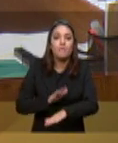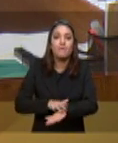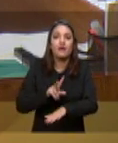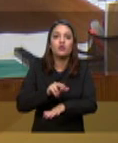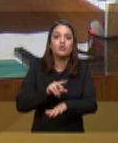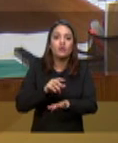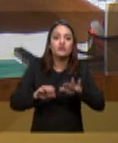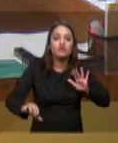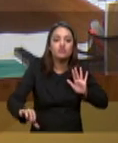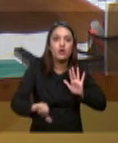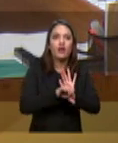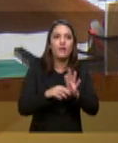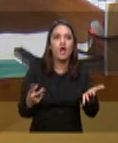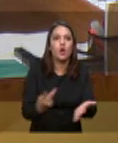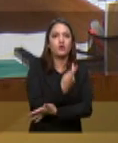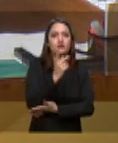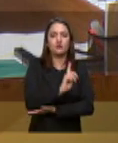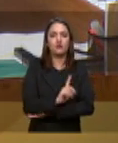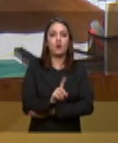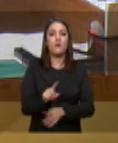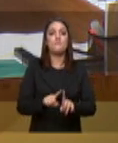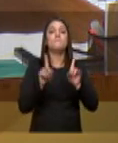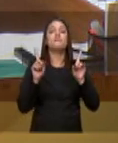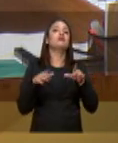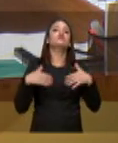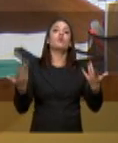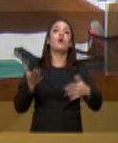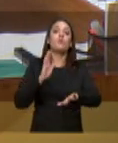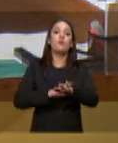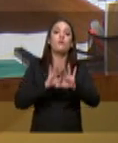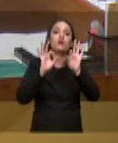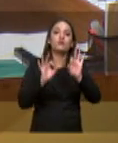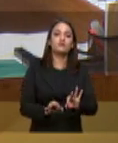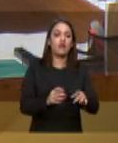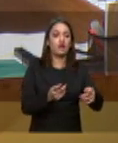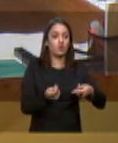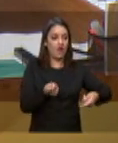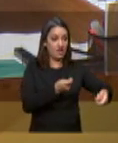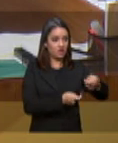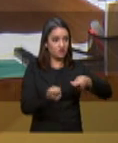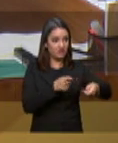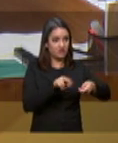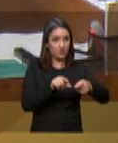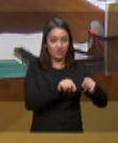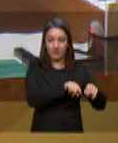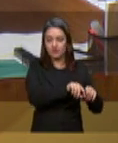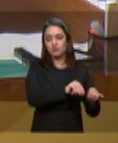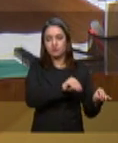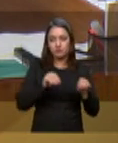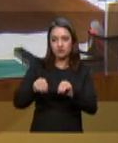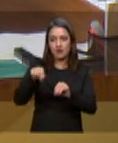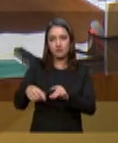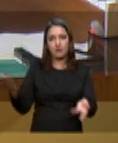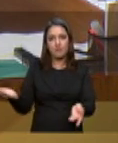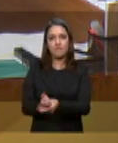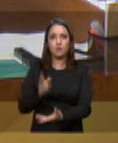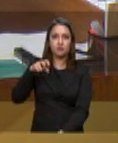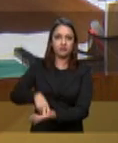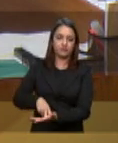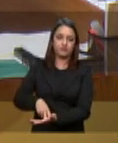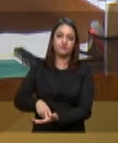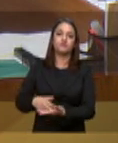delitos, mas tão só do ponto em que se mostra adequado o envio pela administração tributária da representação fiscal para fins